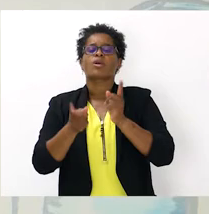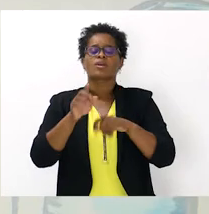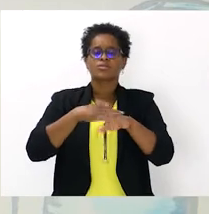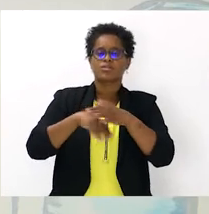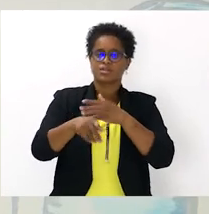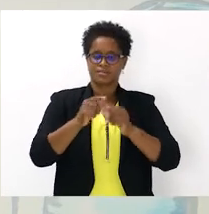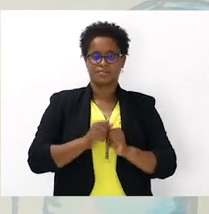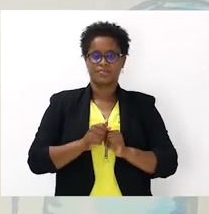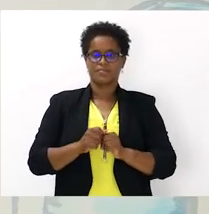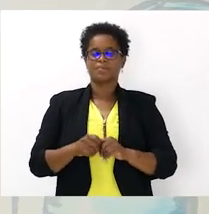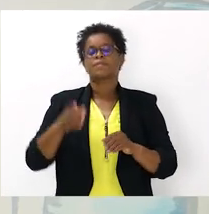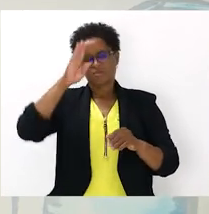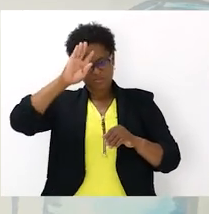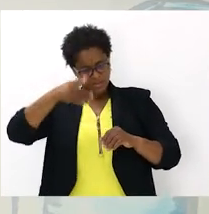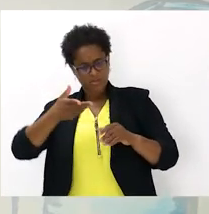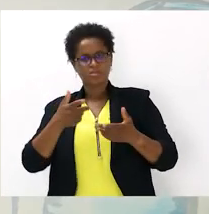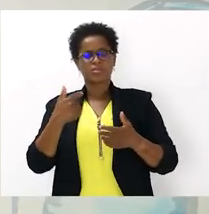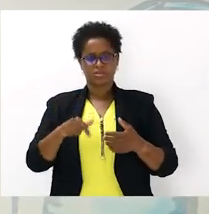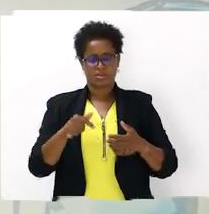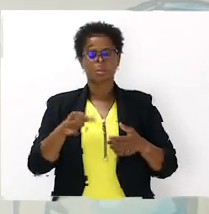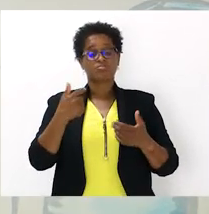aplicar? Sabendo que estamos